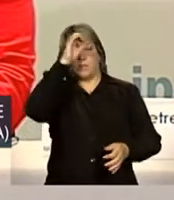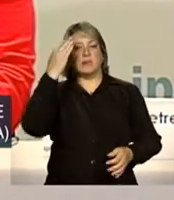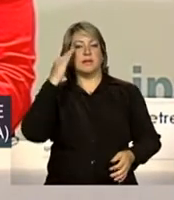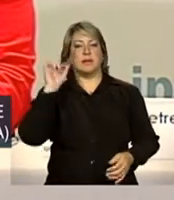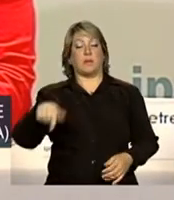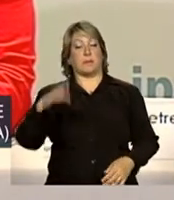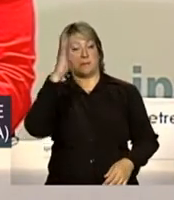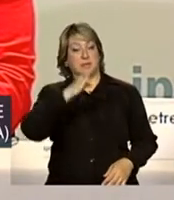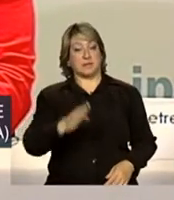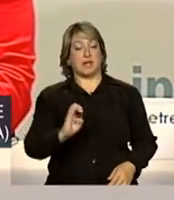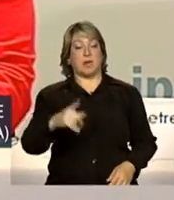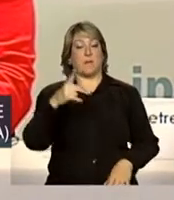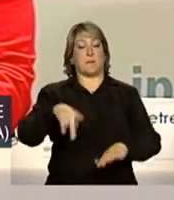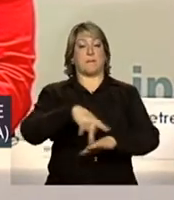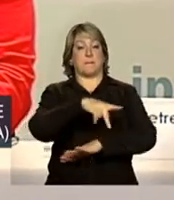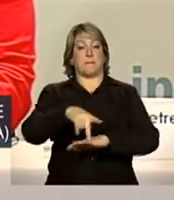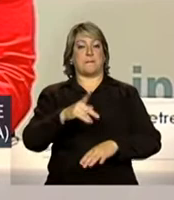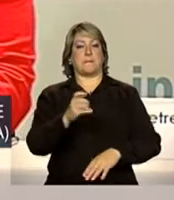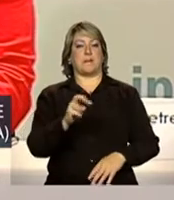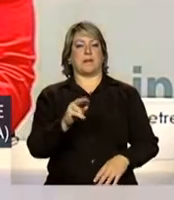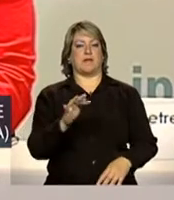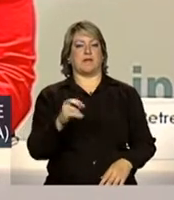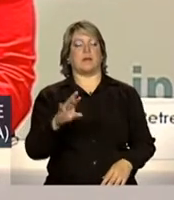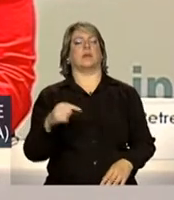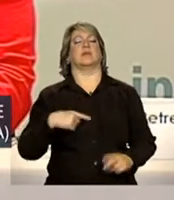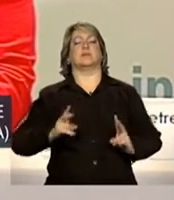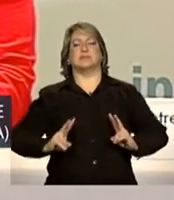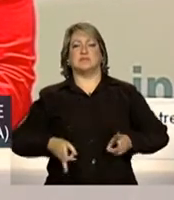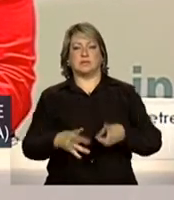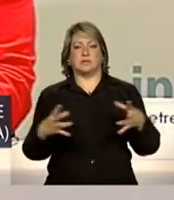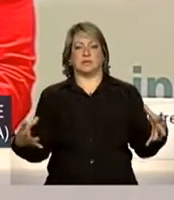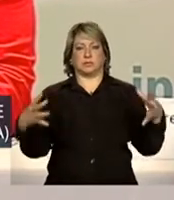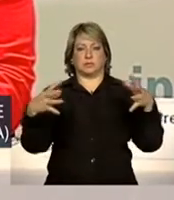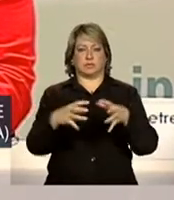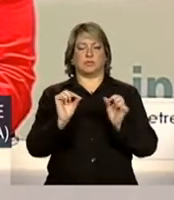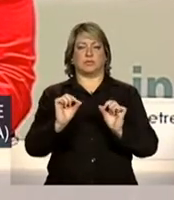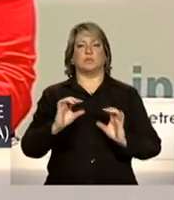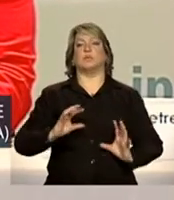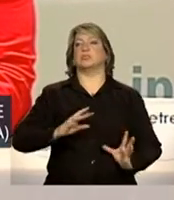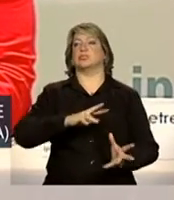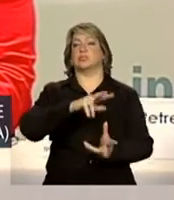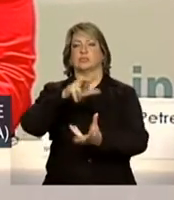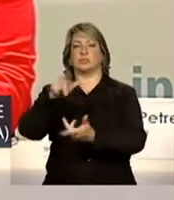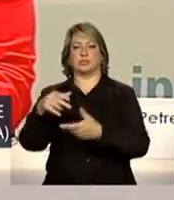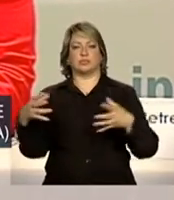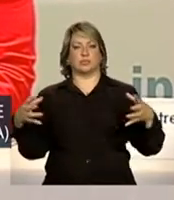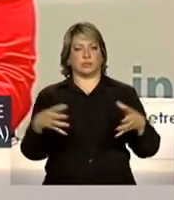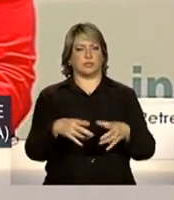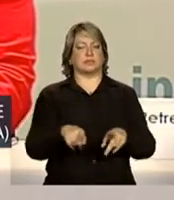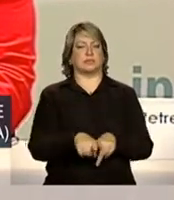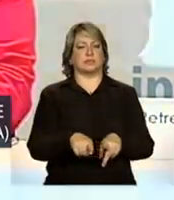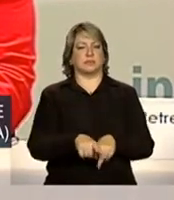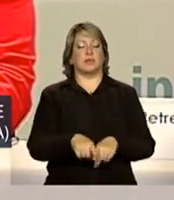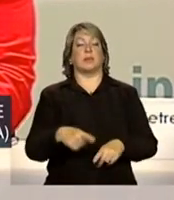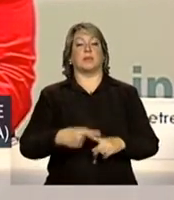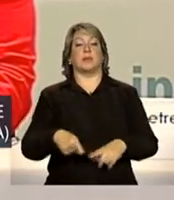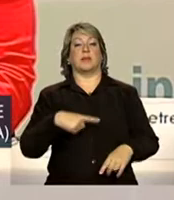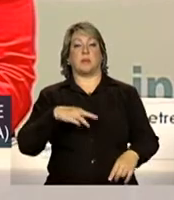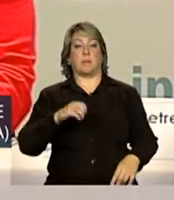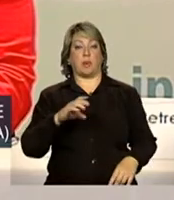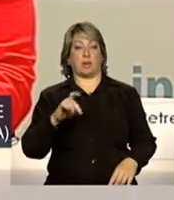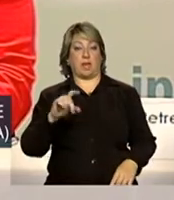Brasil é um país periférico, continuamente afetado pela dinâmica internacional, ainda que não haja um modelo